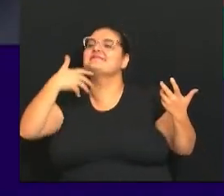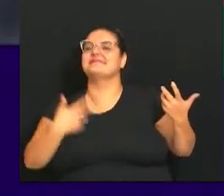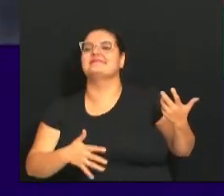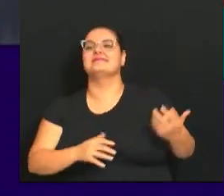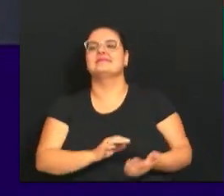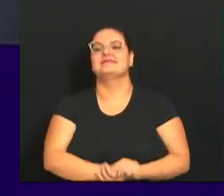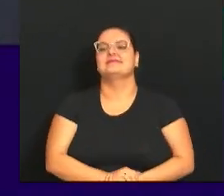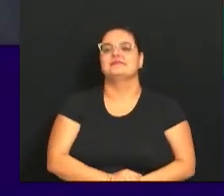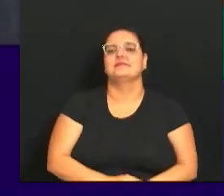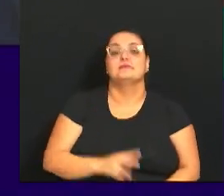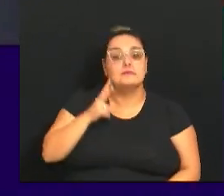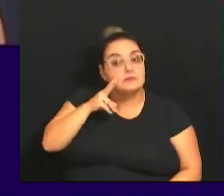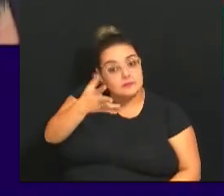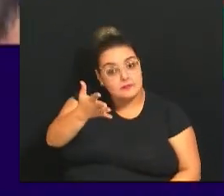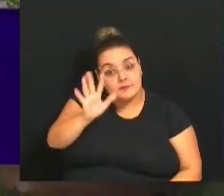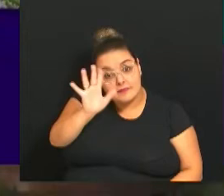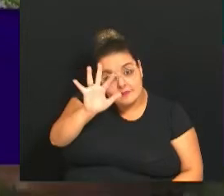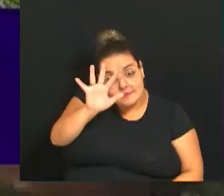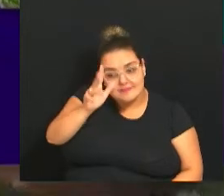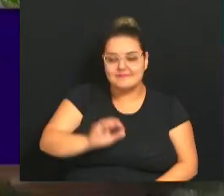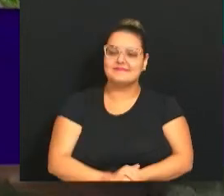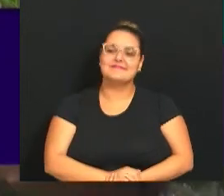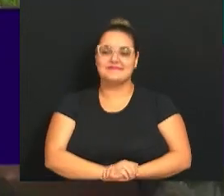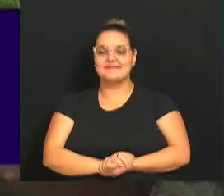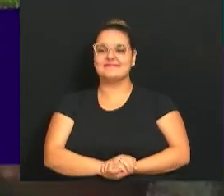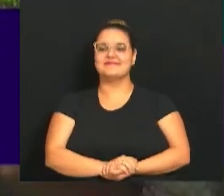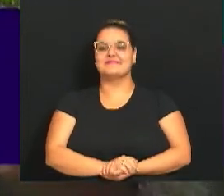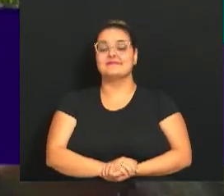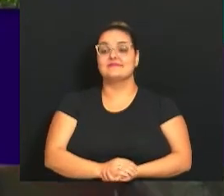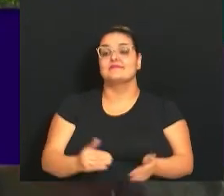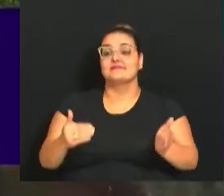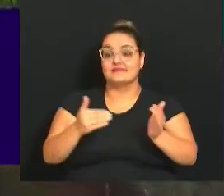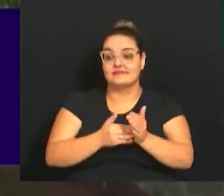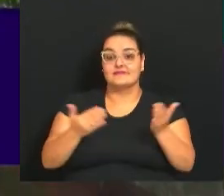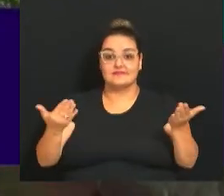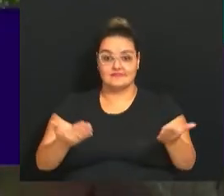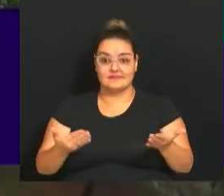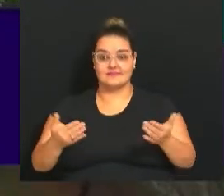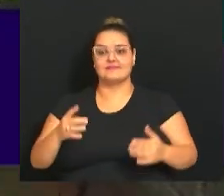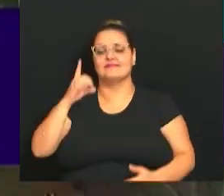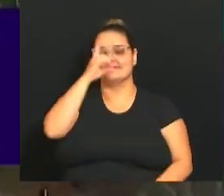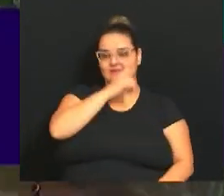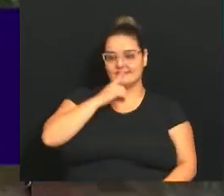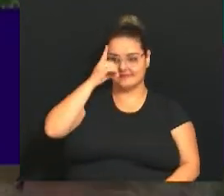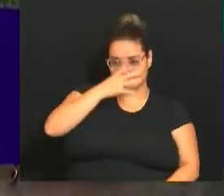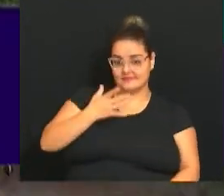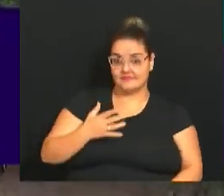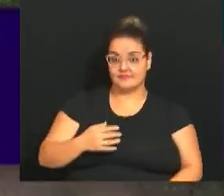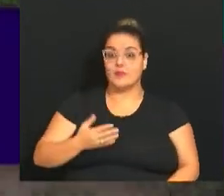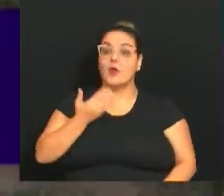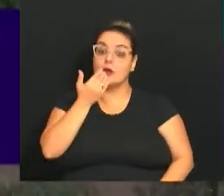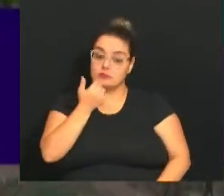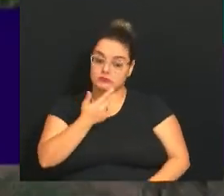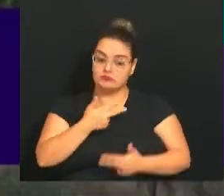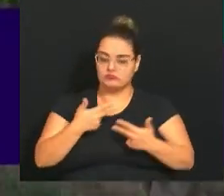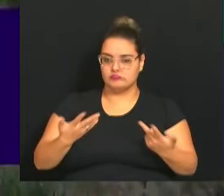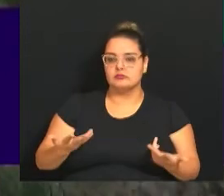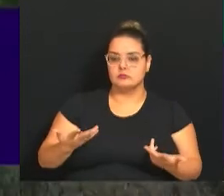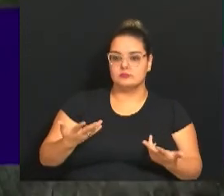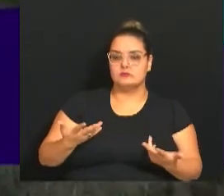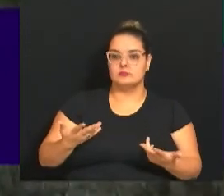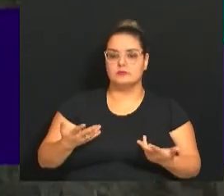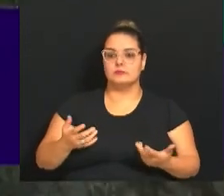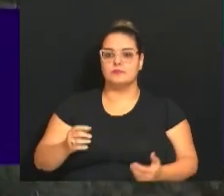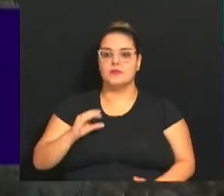Vai se ver por lá, meu bebê. Tchau. De hoje até domingo tem evento gastronômico em Campinas. Cheers, Festival